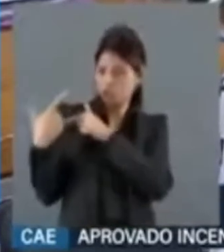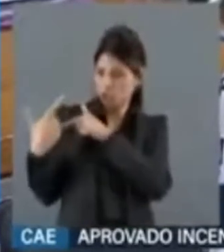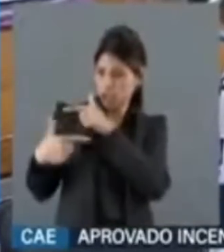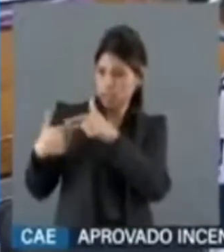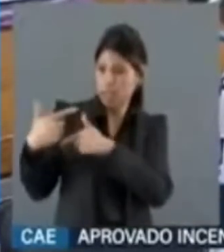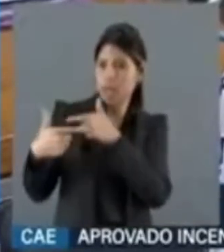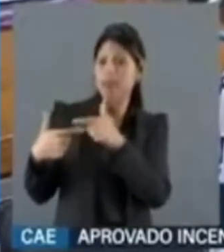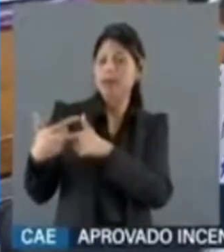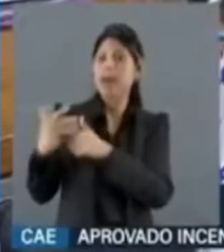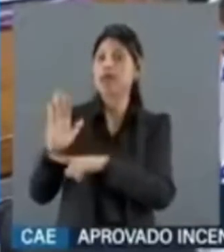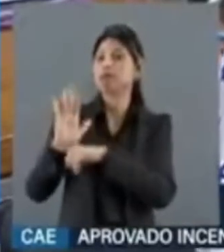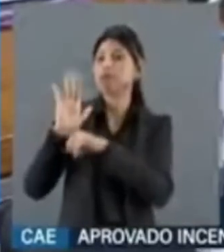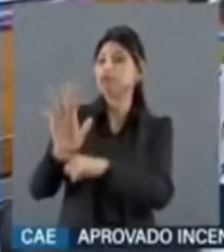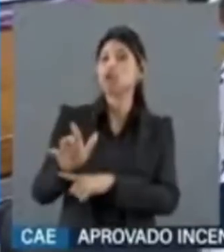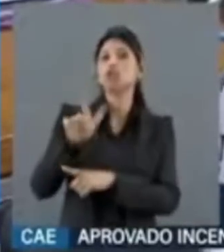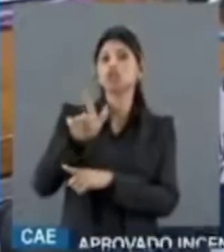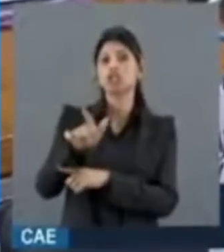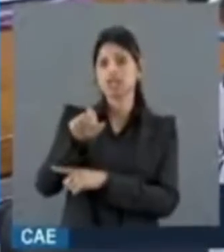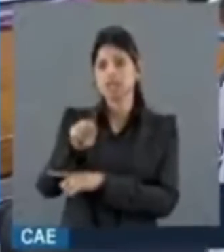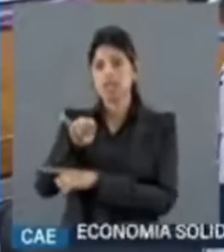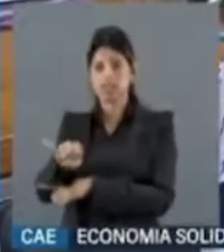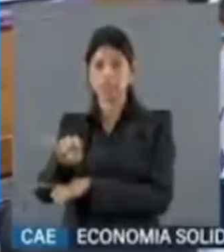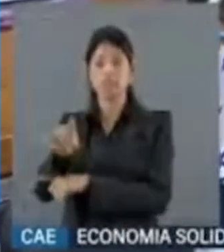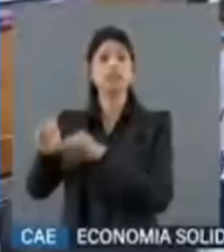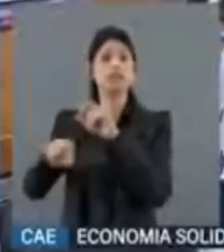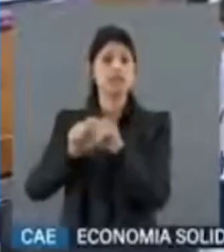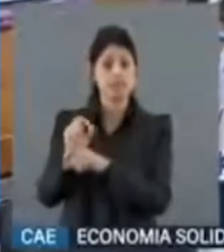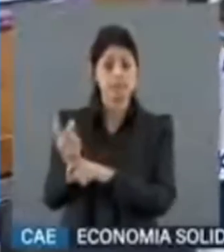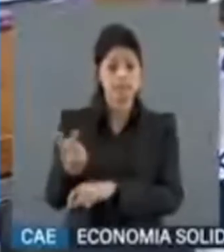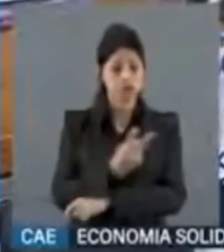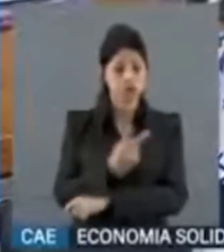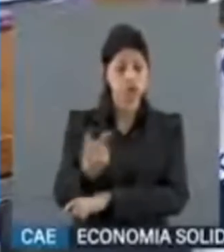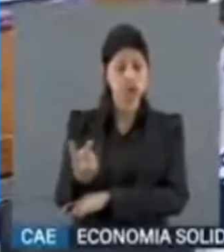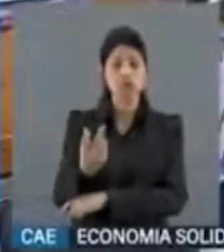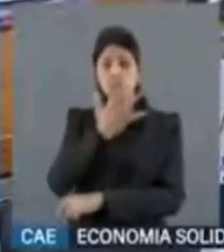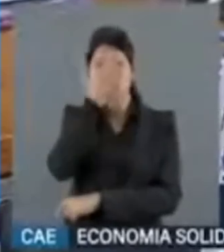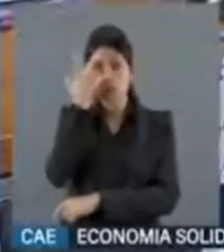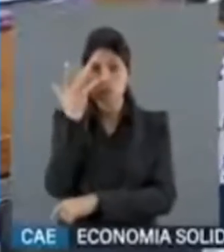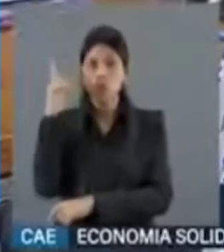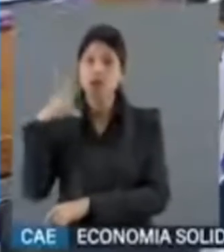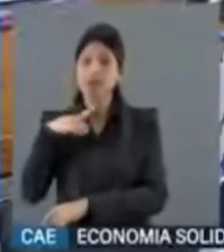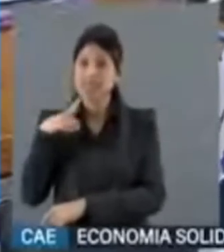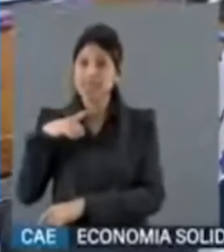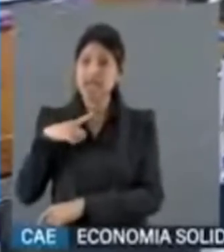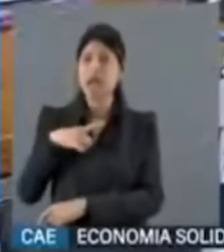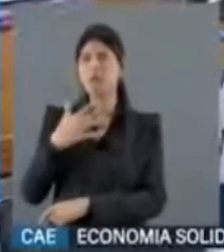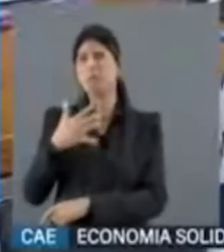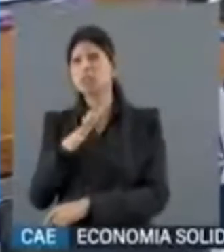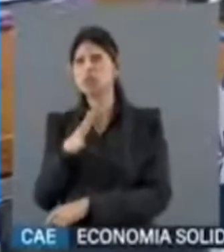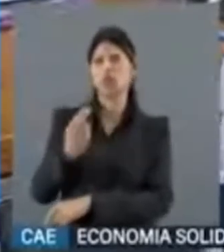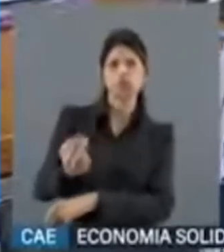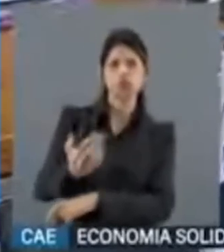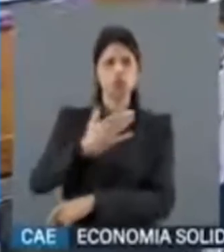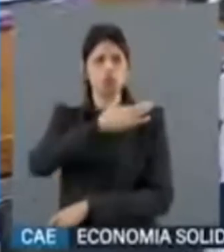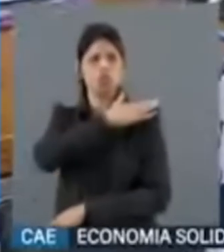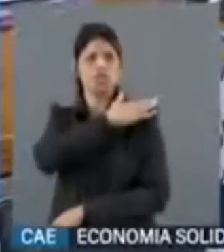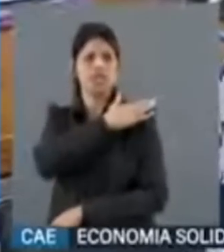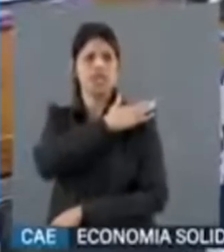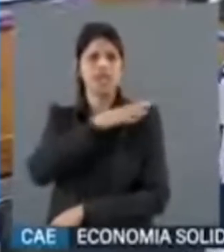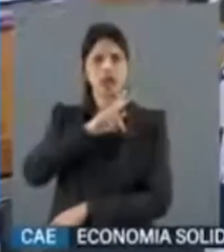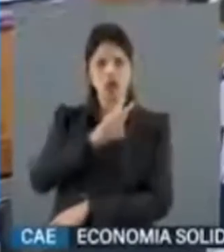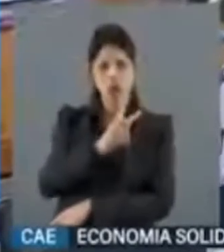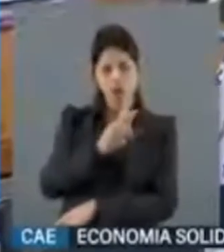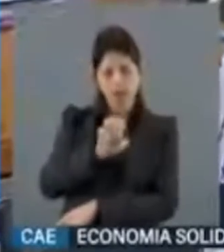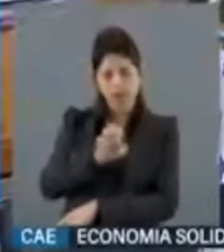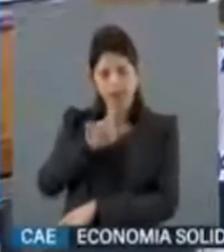GSI, esses dois, e eram pessoas ainda do general Heleno, que ainda estavam no GSI. Eles dois são ligados ao